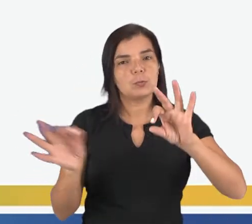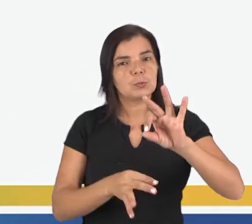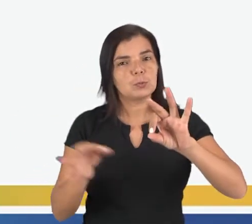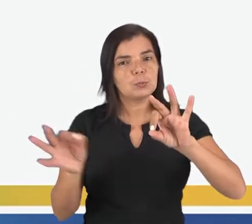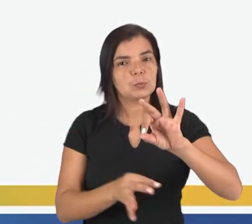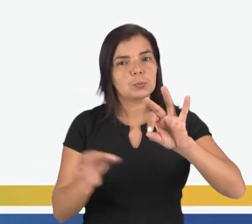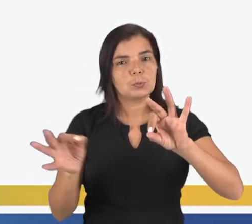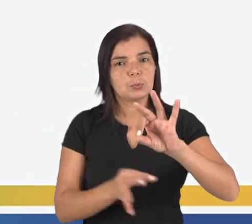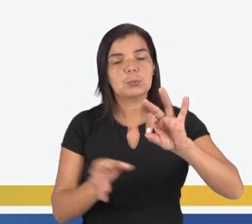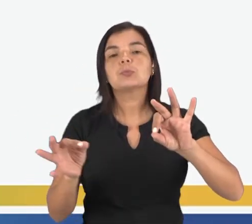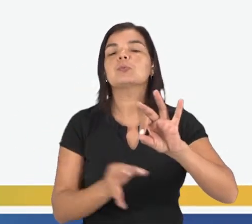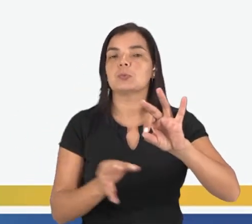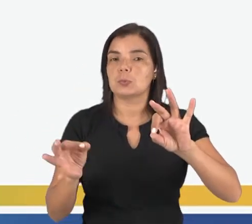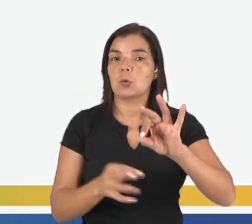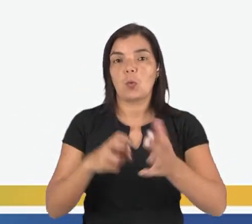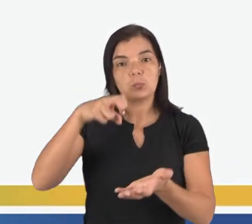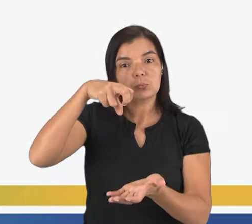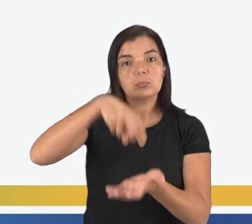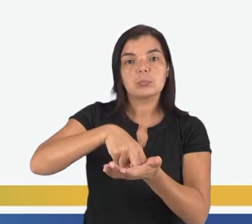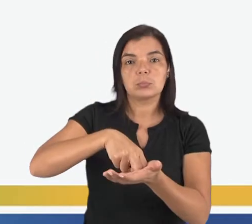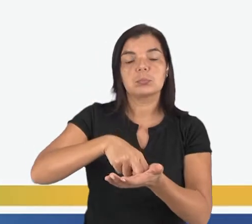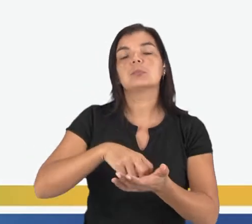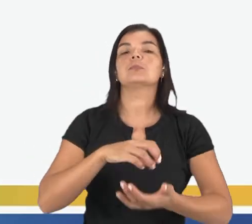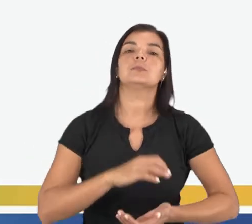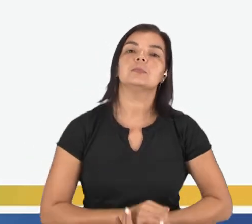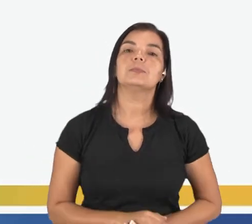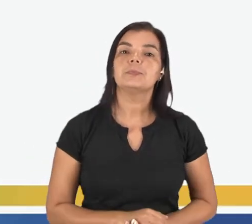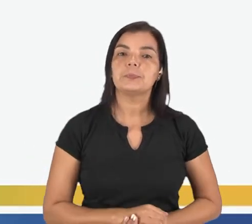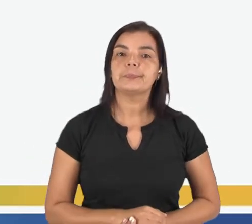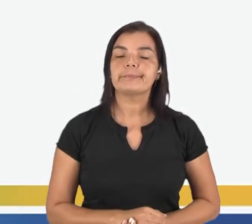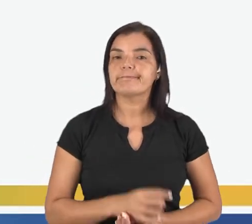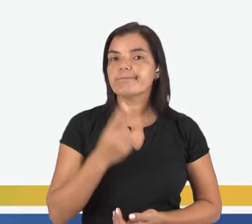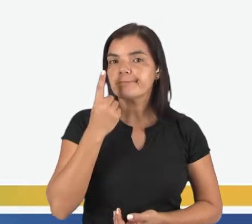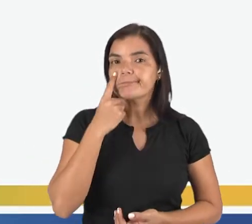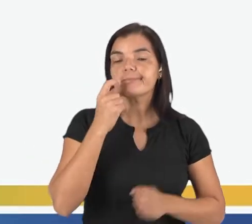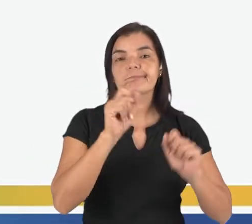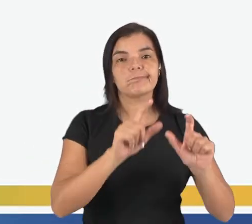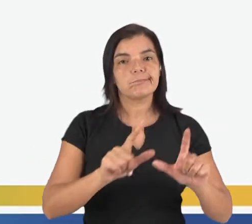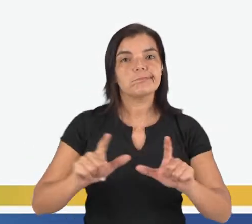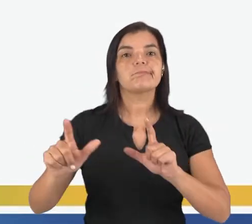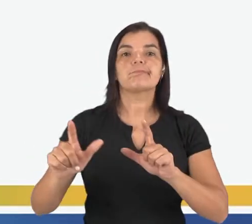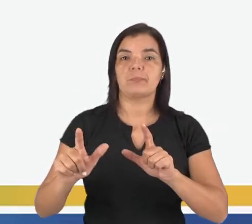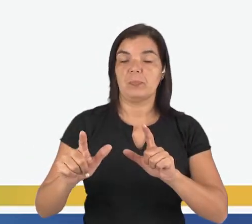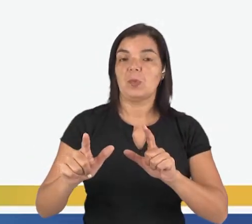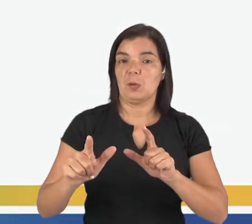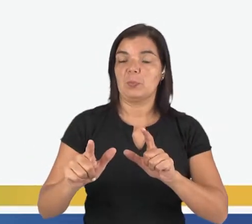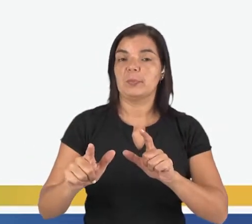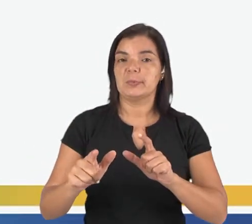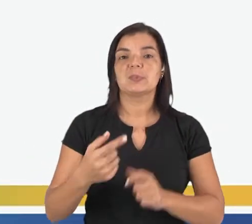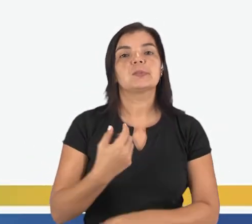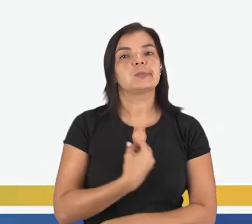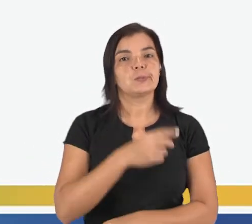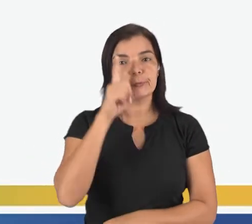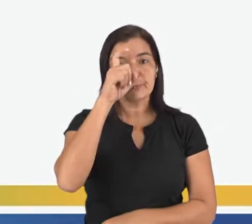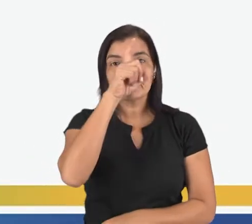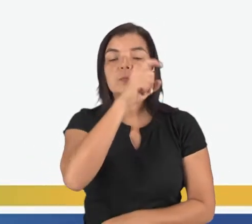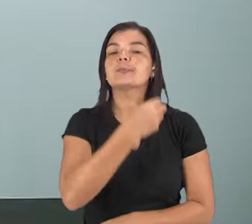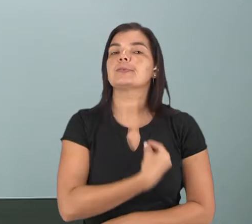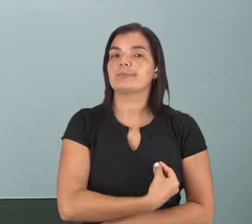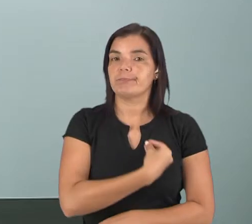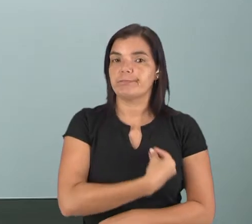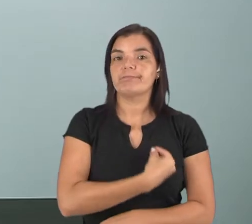açoitavam-no como forma de castigo. Tá vendo? Era muito dura, né, a vida dos escravos no